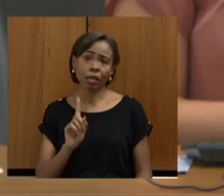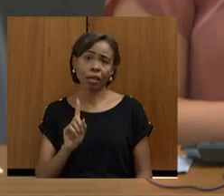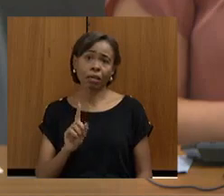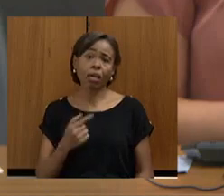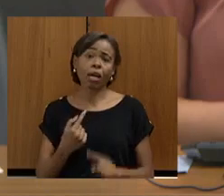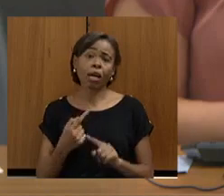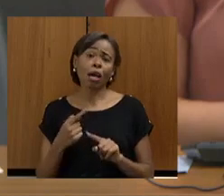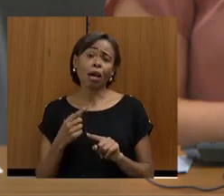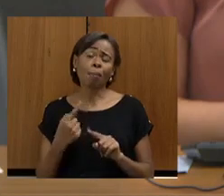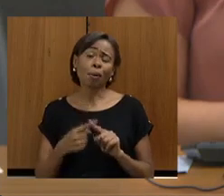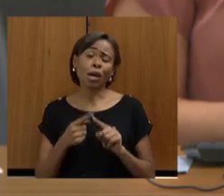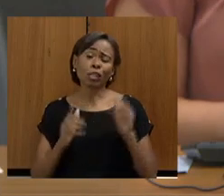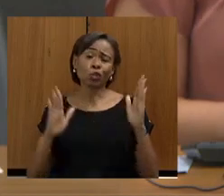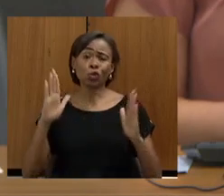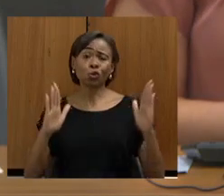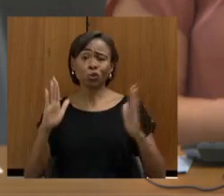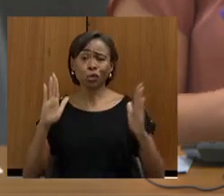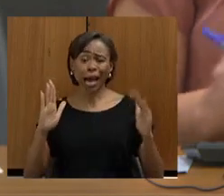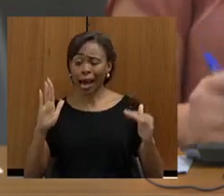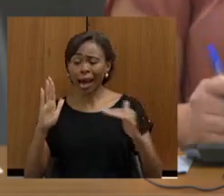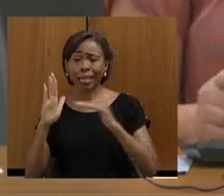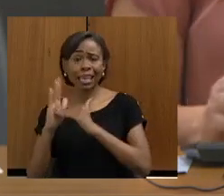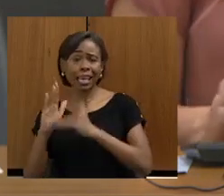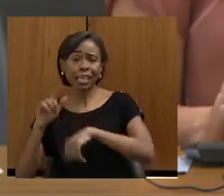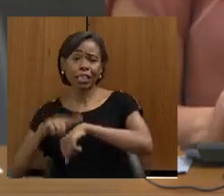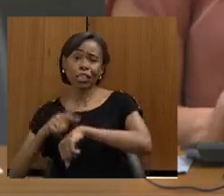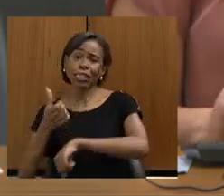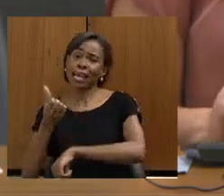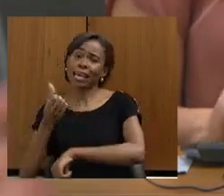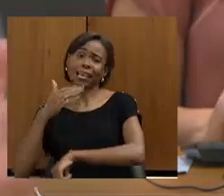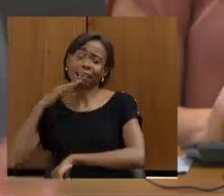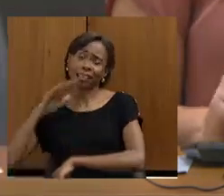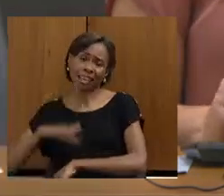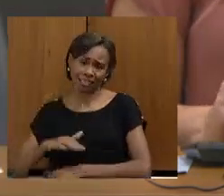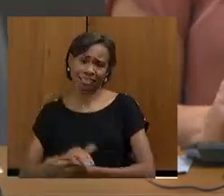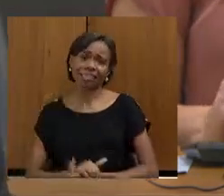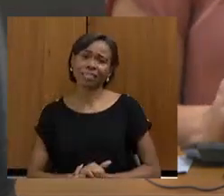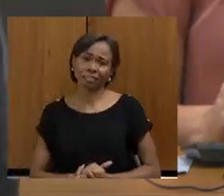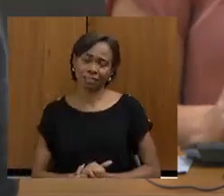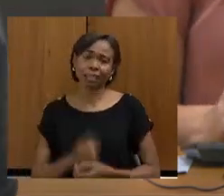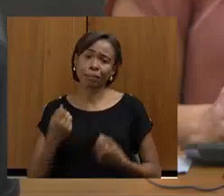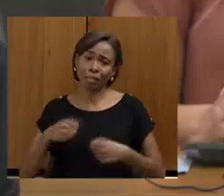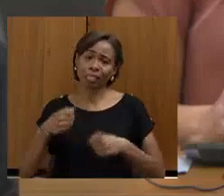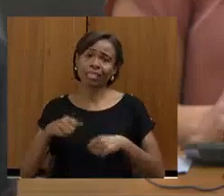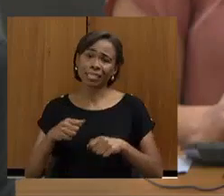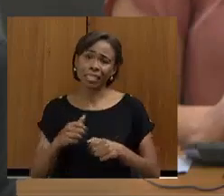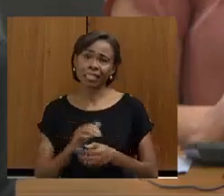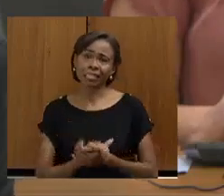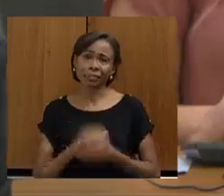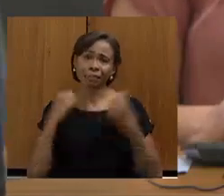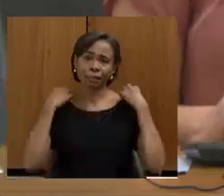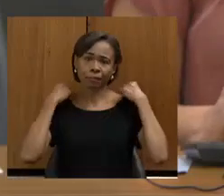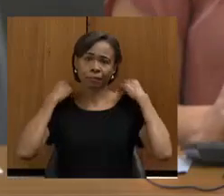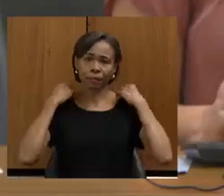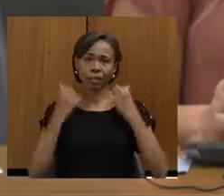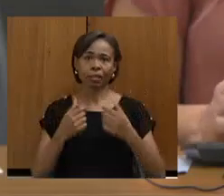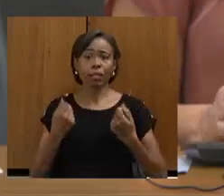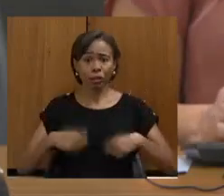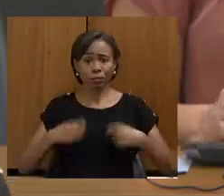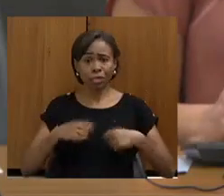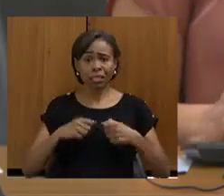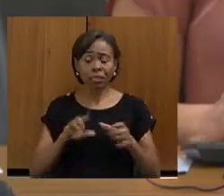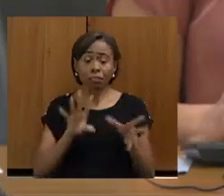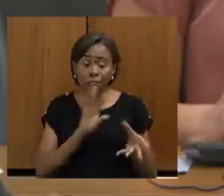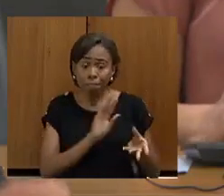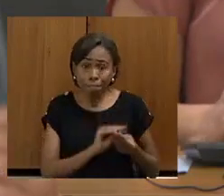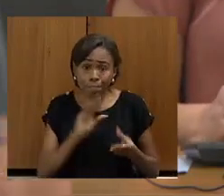regimental, nós temos que terminar às 18, eu preciso fazer os encaminhamentos. Então, vou pedir que a gente... Está ok. Então, preciso que a gente seja bem